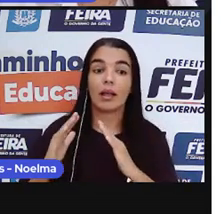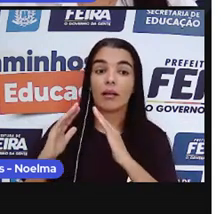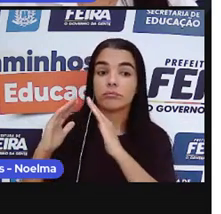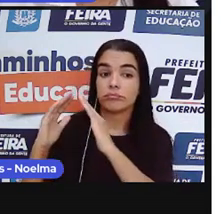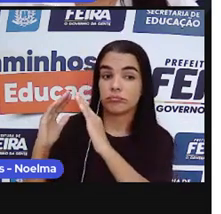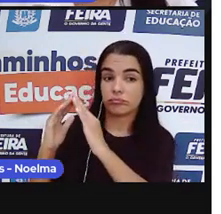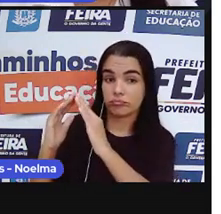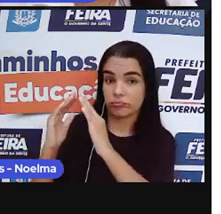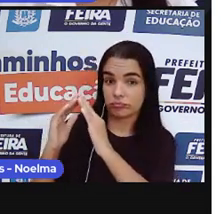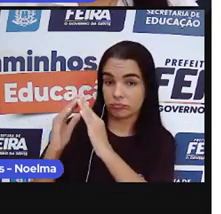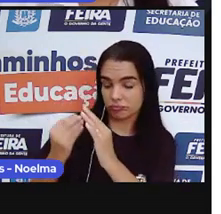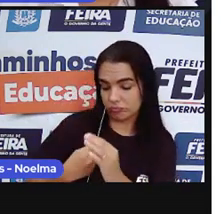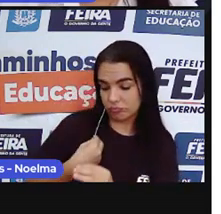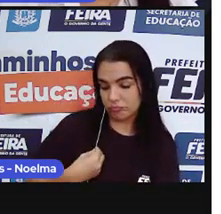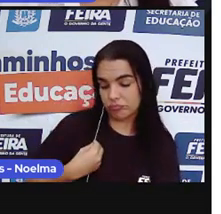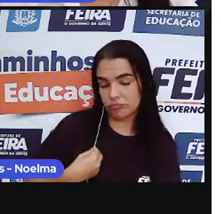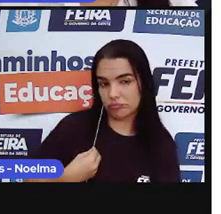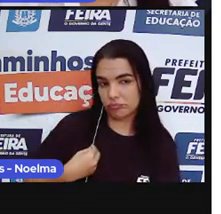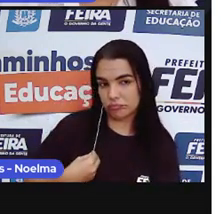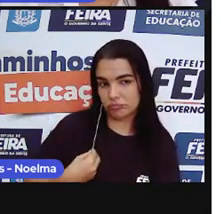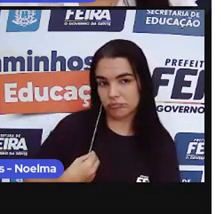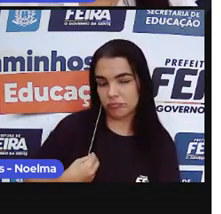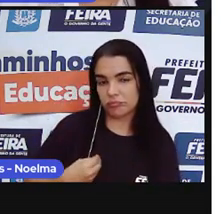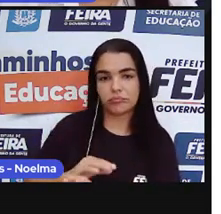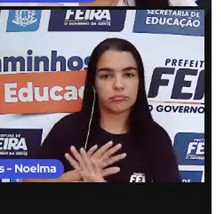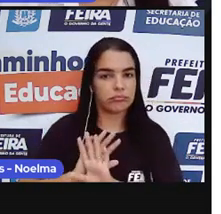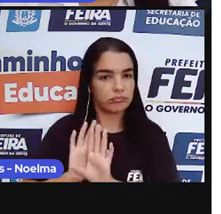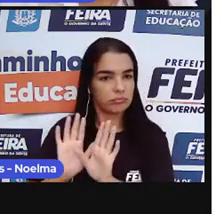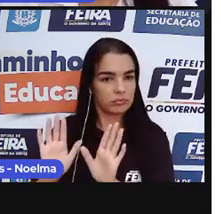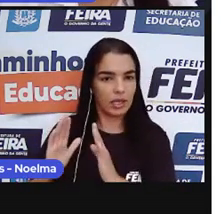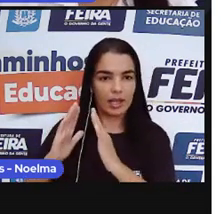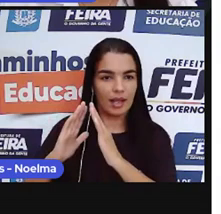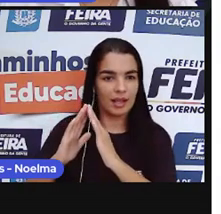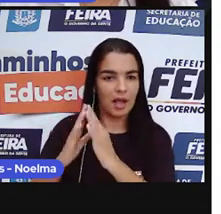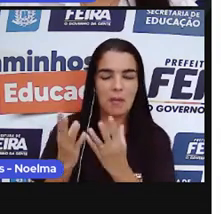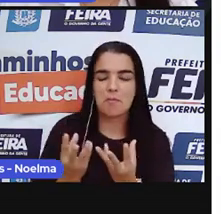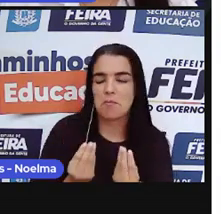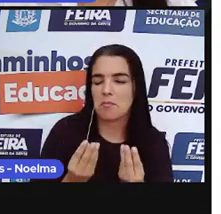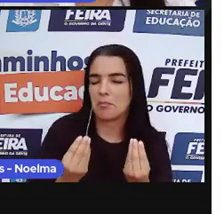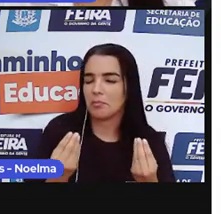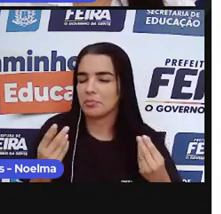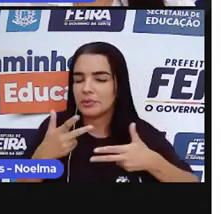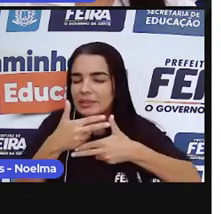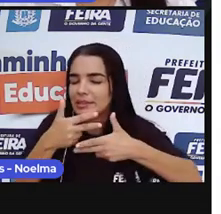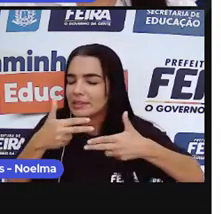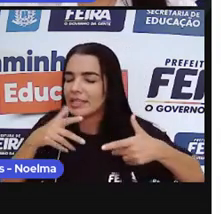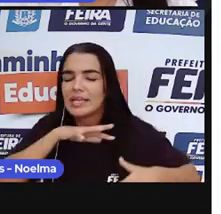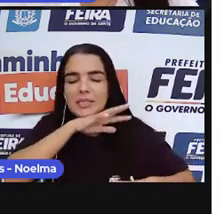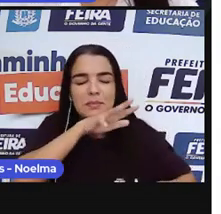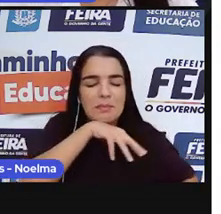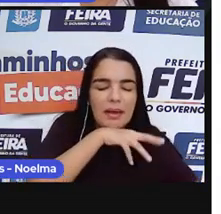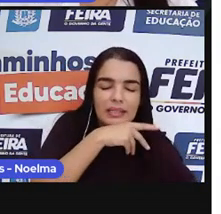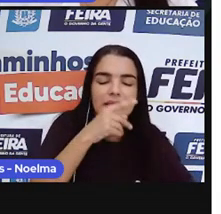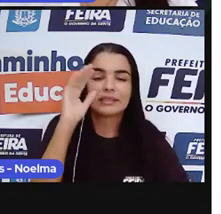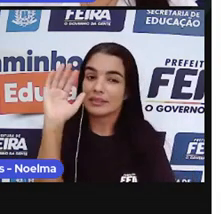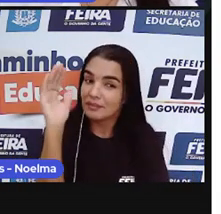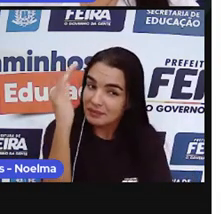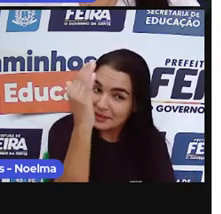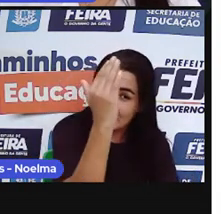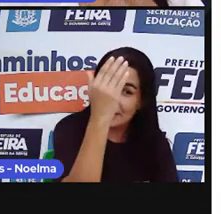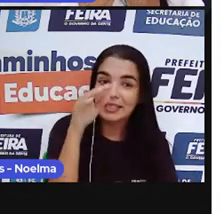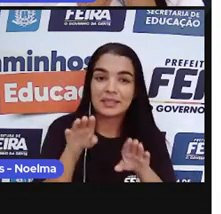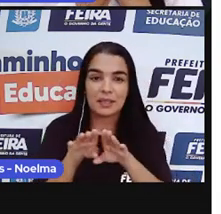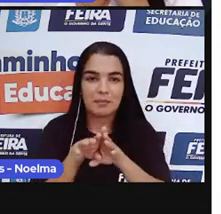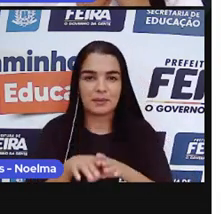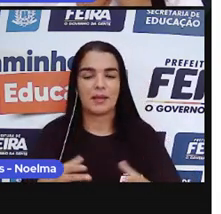de vidas, de seres ali, servindo de habitat para inúmeras espécies de animais e vegetais. E